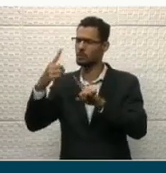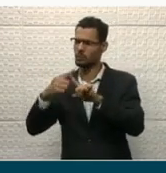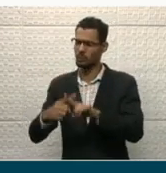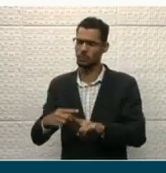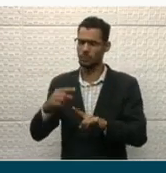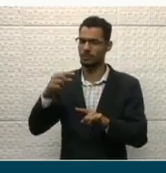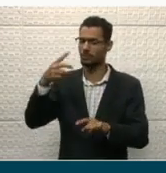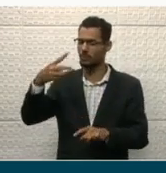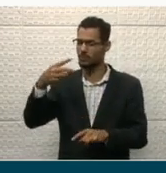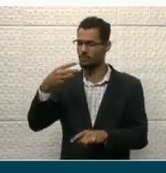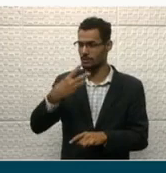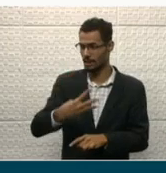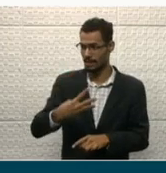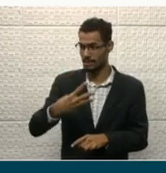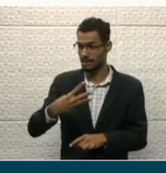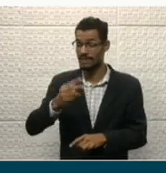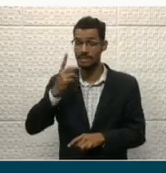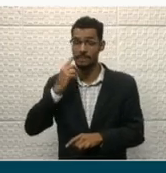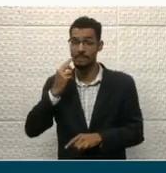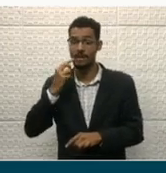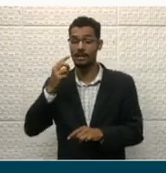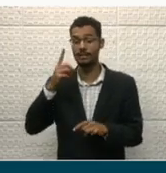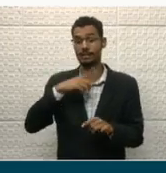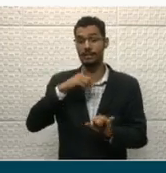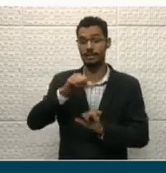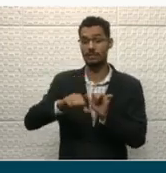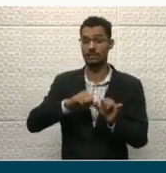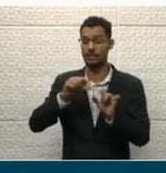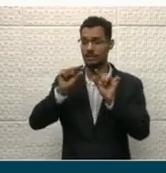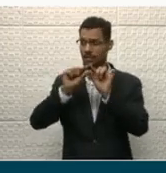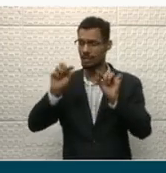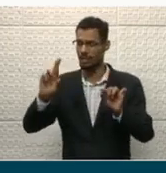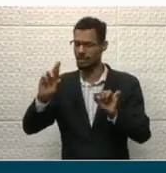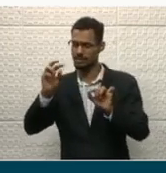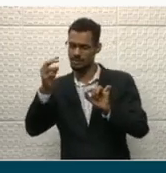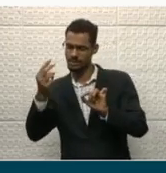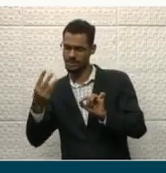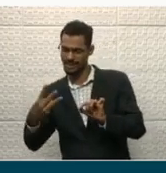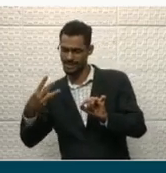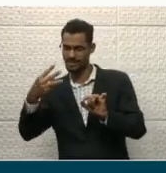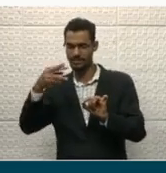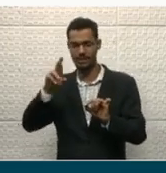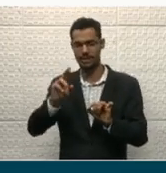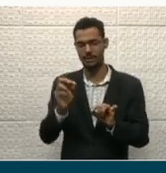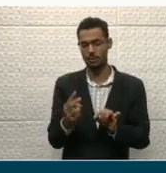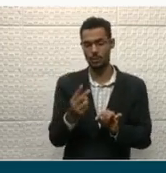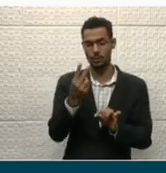3, ela vai definir uma transformação de R3 em R2,